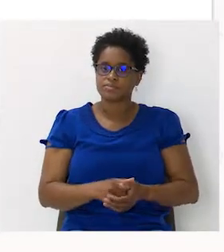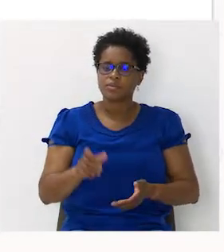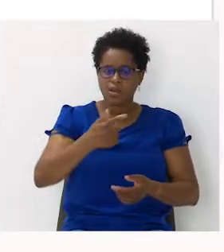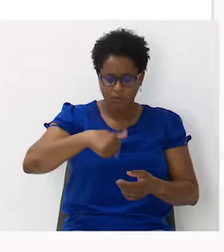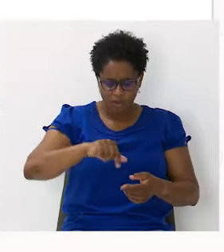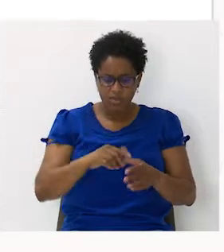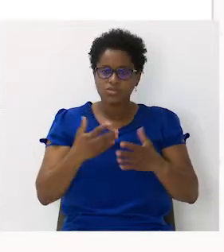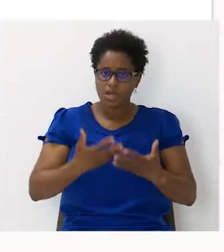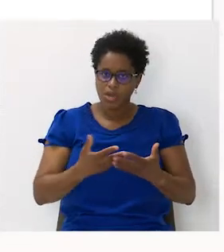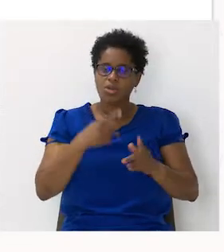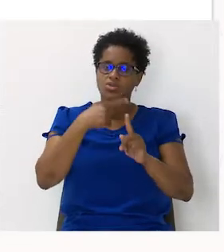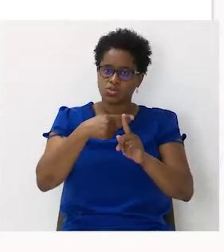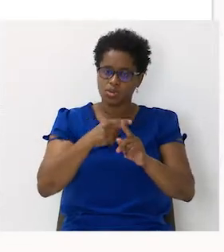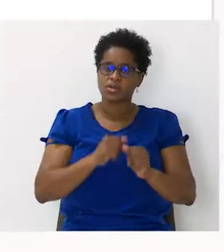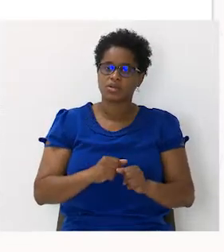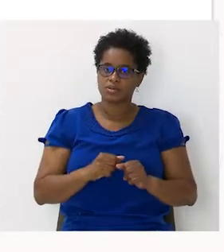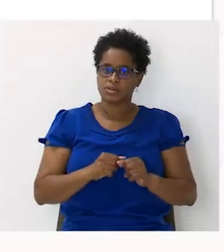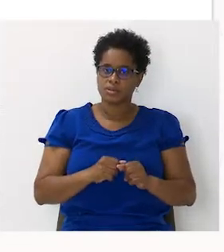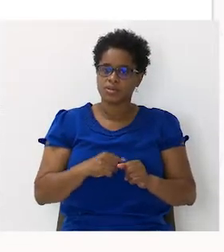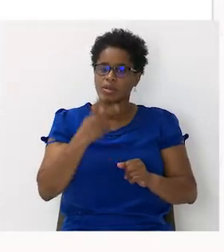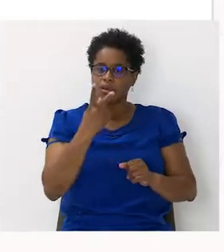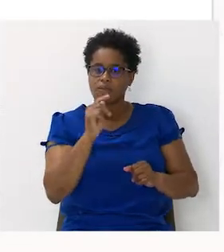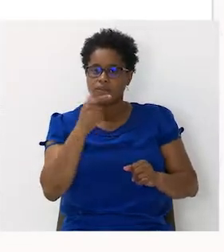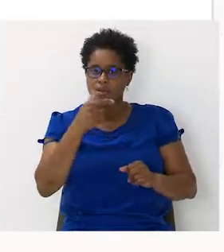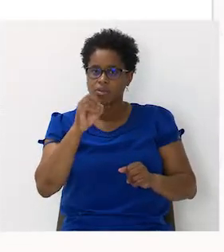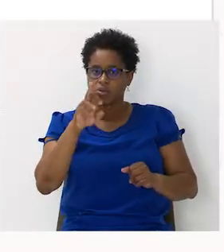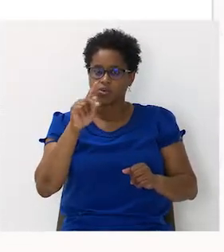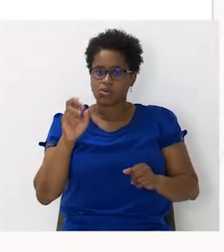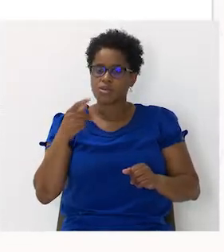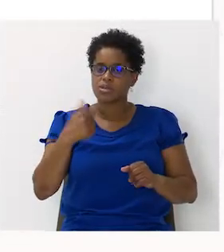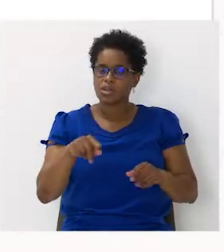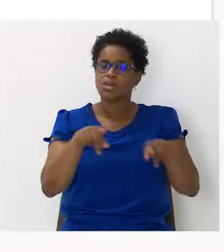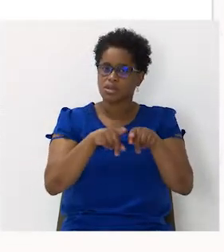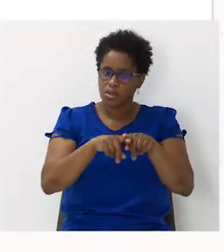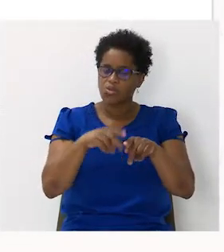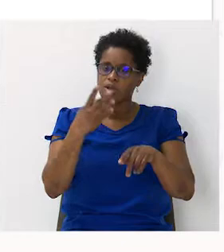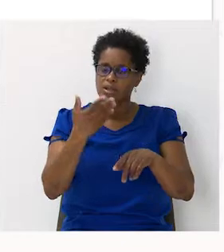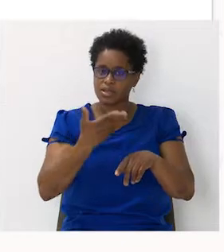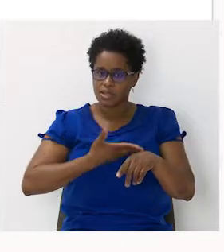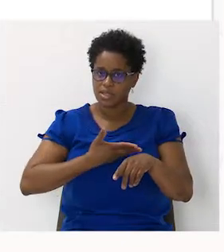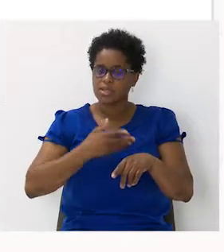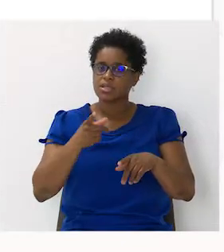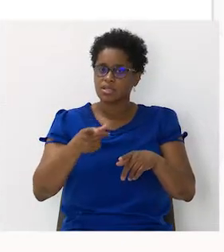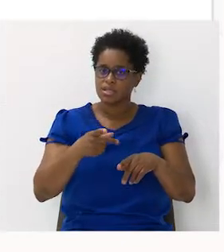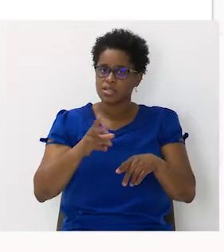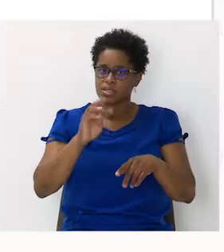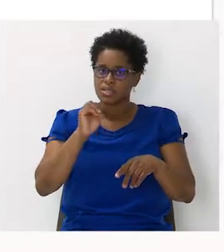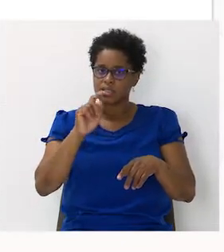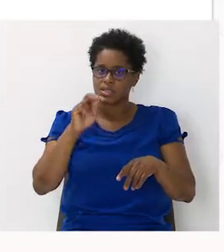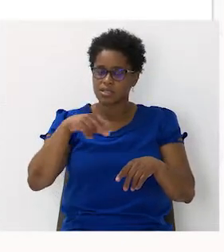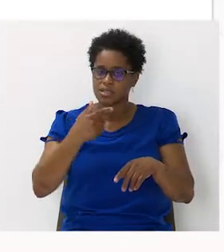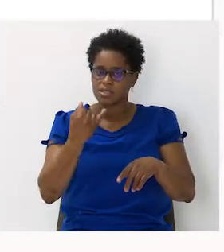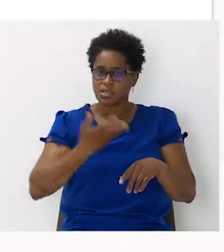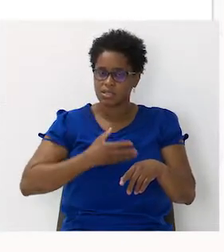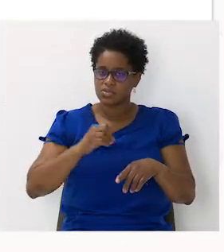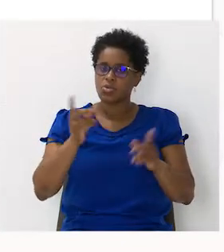Vamos agora somar vetores que têm mesma direção e sentidos